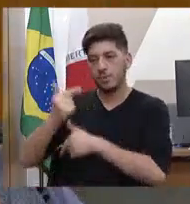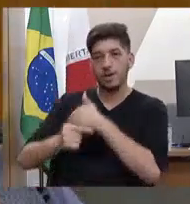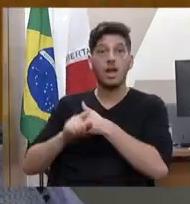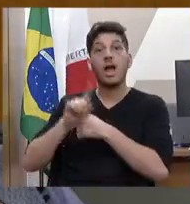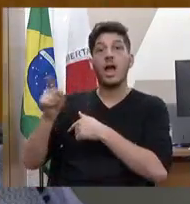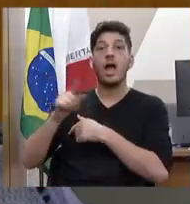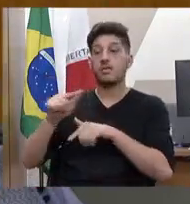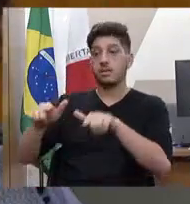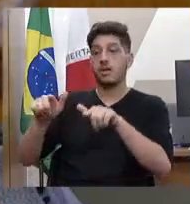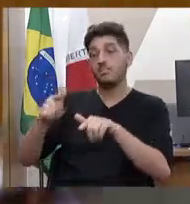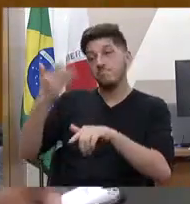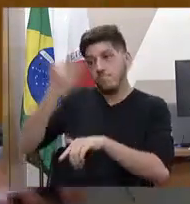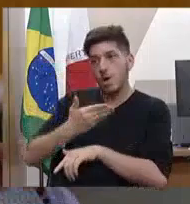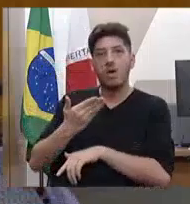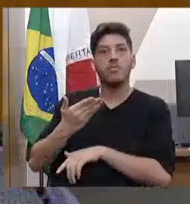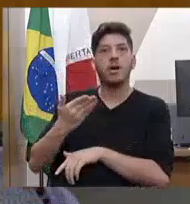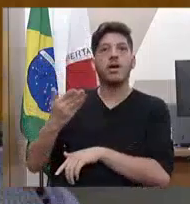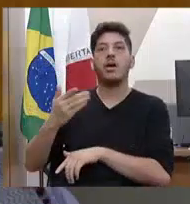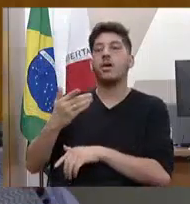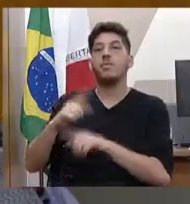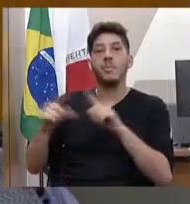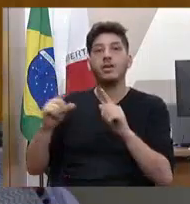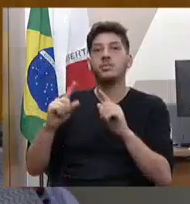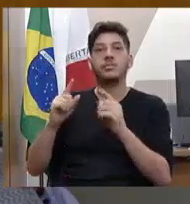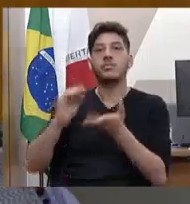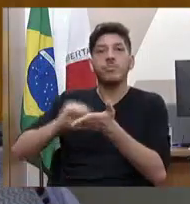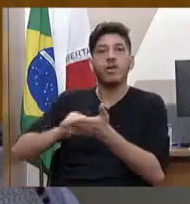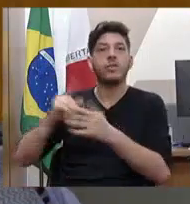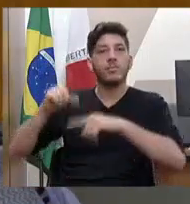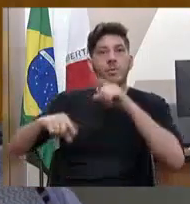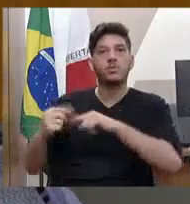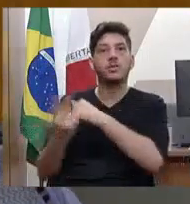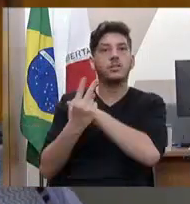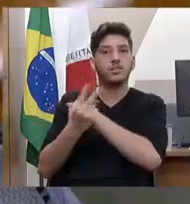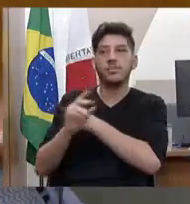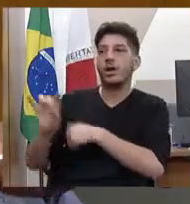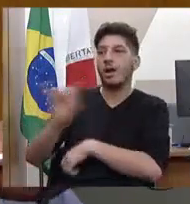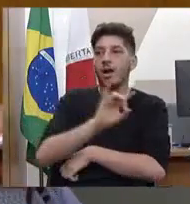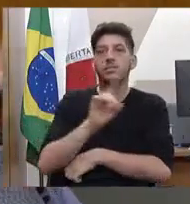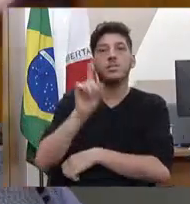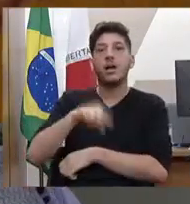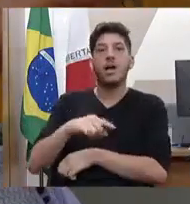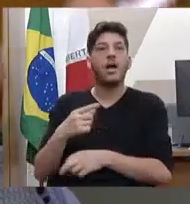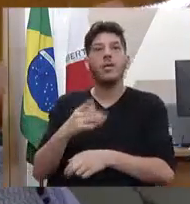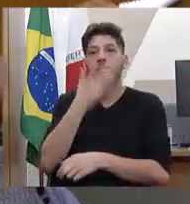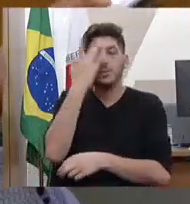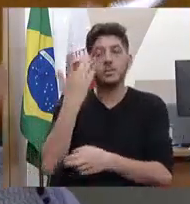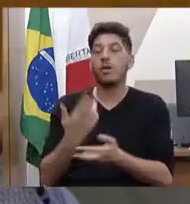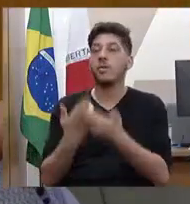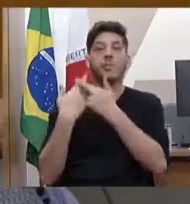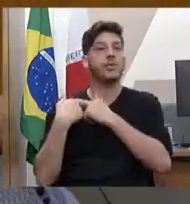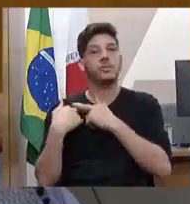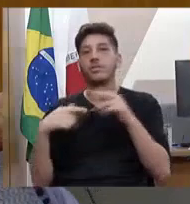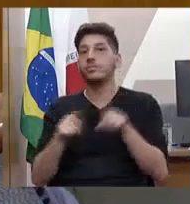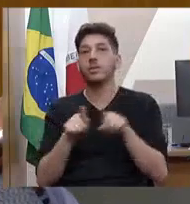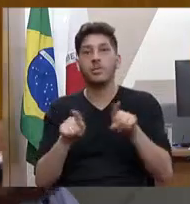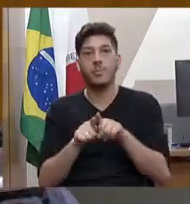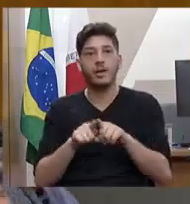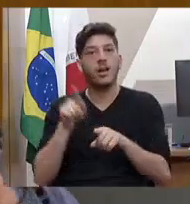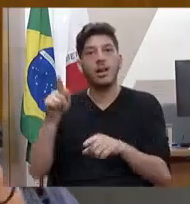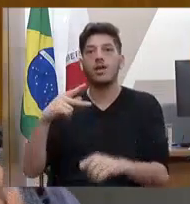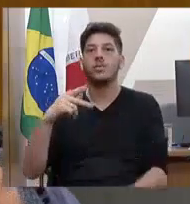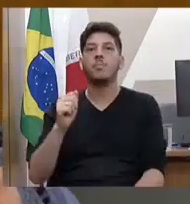certificado com trabalho escravo café certificado sem equipamento de proteção individual então assim e são os atores do outro lado eu falo do setor patronal